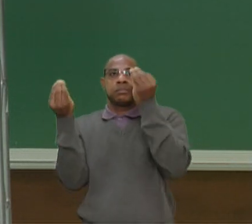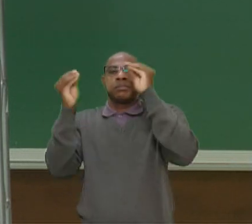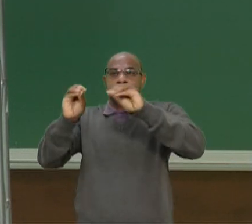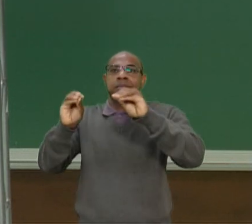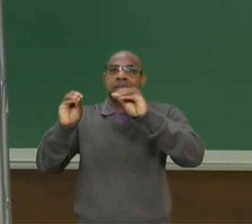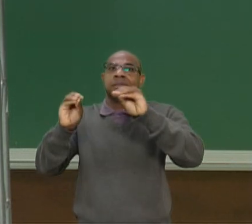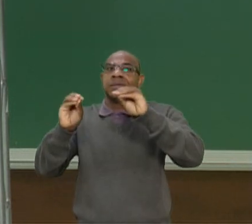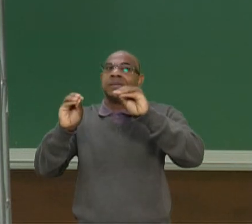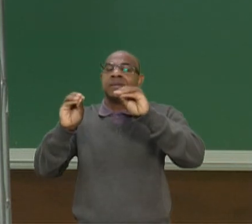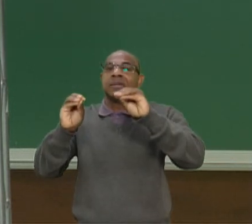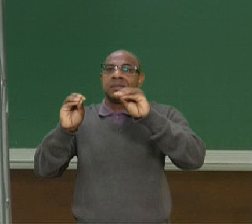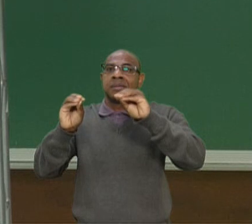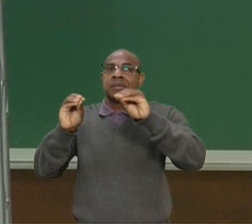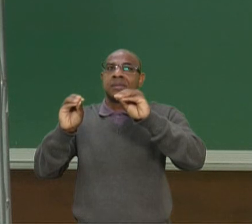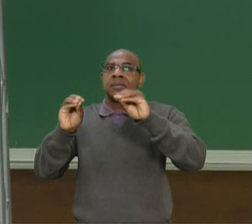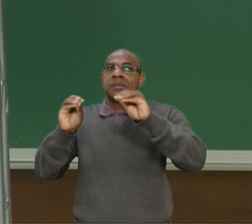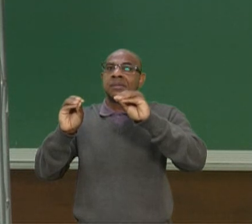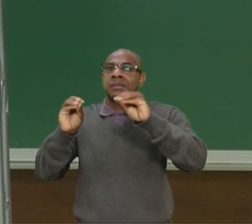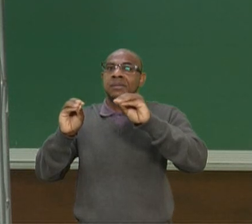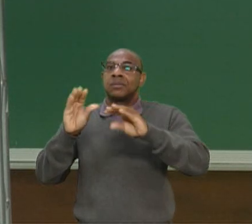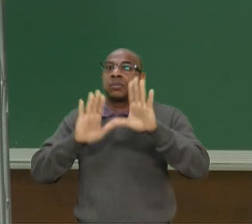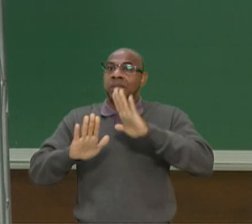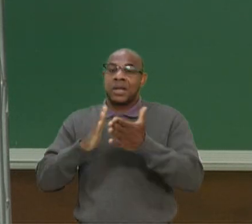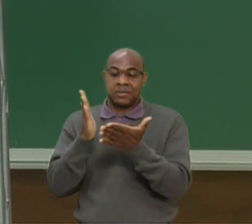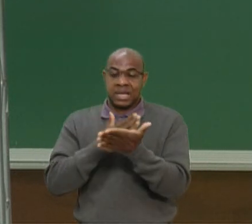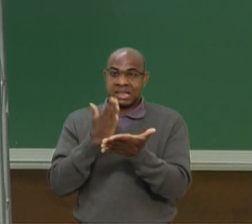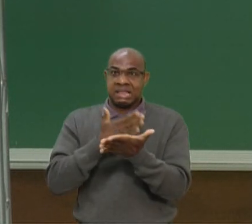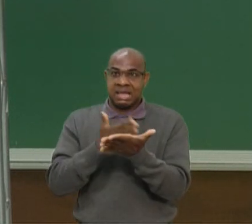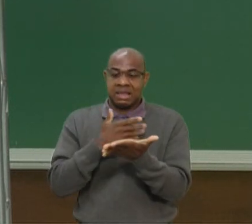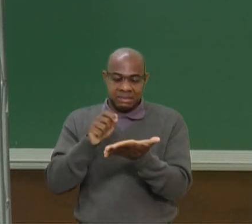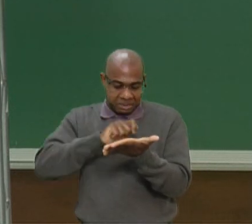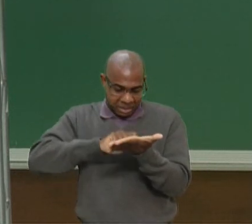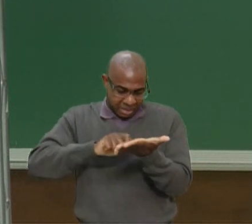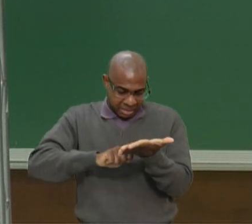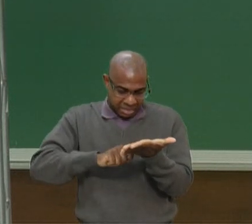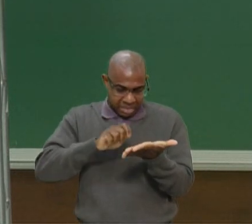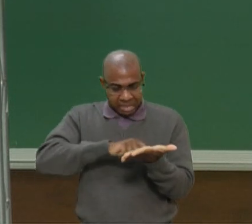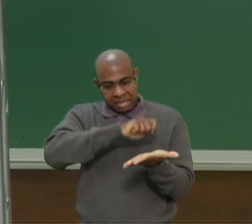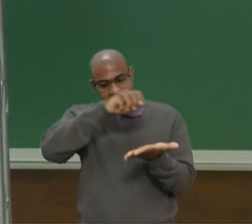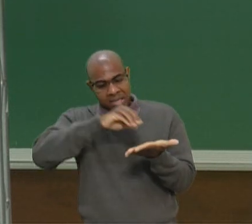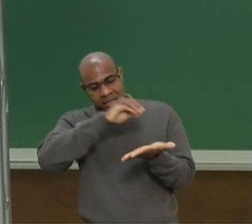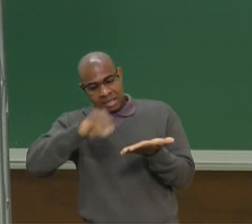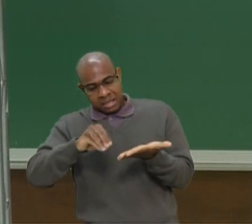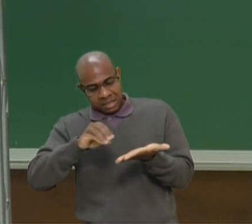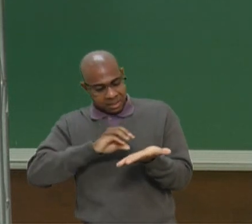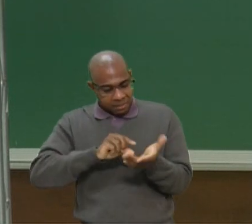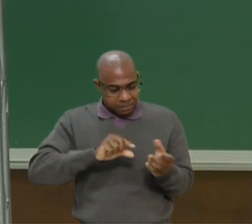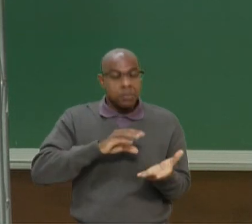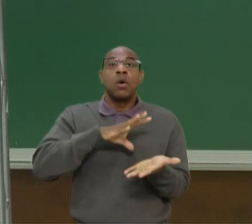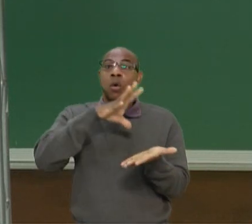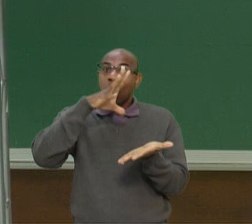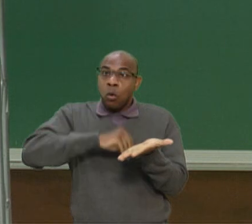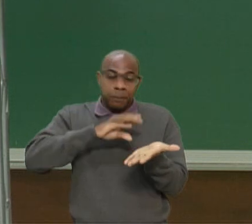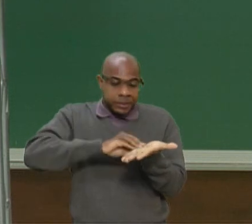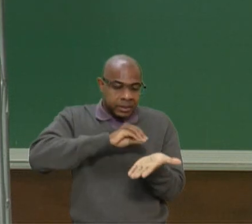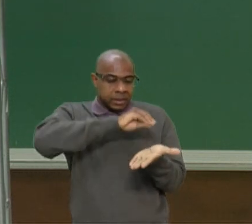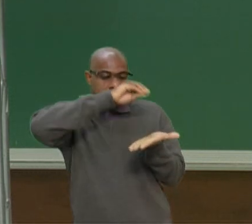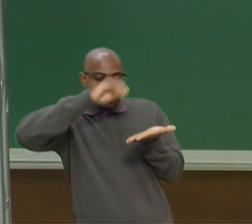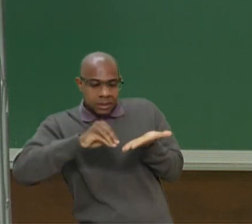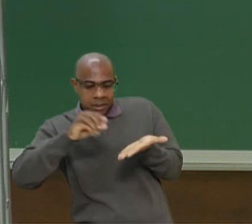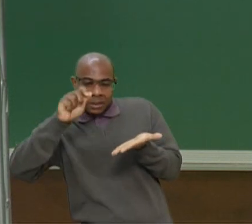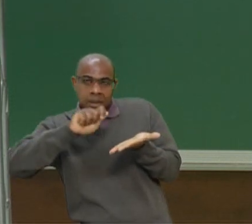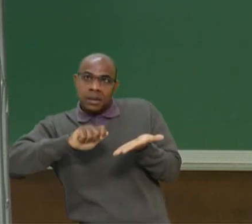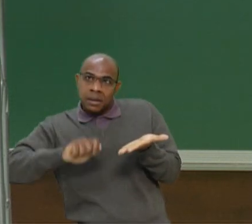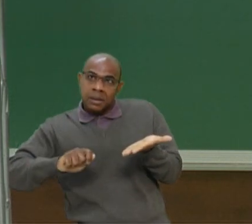de a gente colocar. Isso acontece muito no caderno, né? Termino um lado da folha, eu tenho que passar para o outro lado. Então,